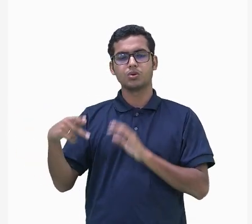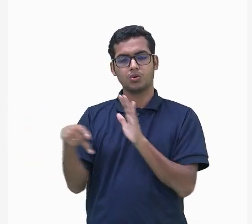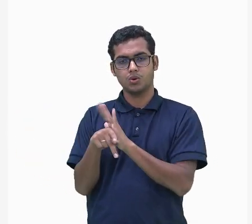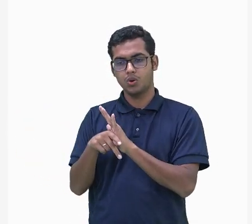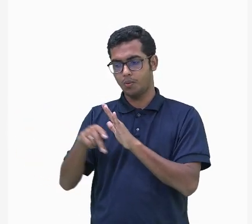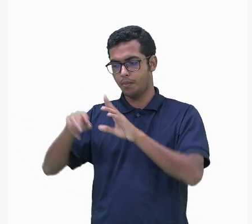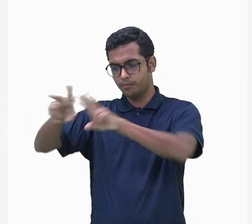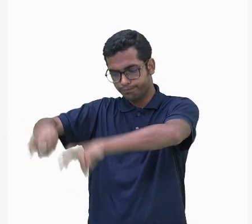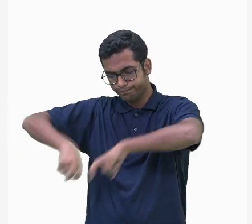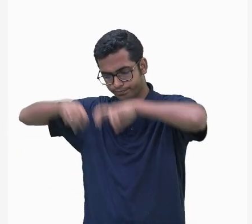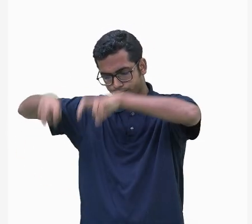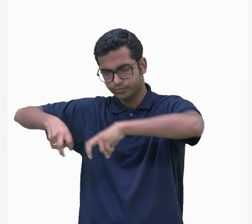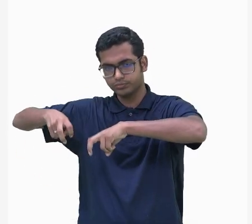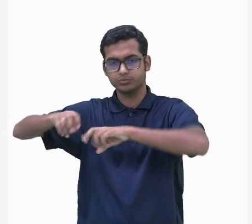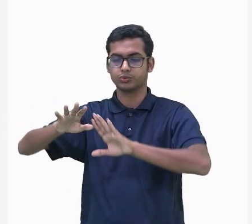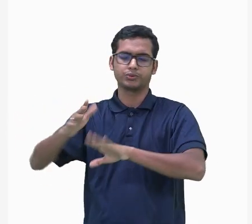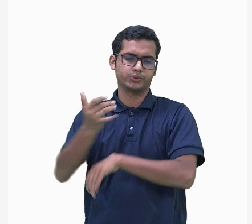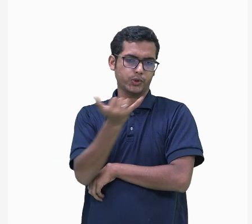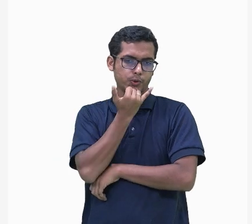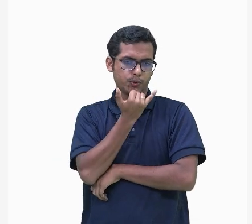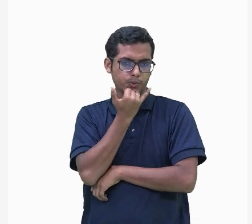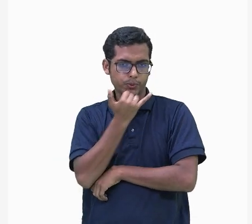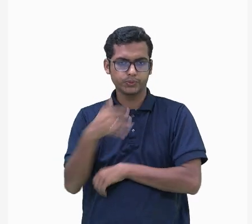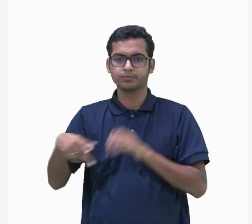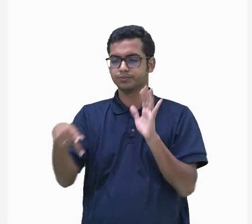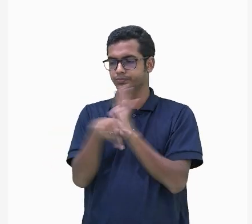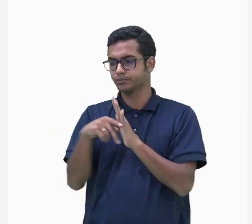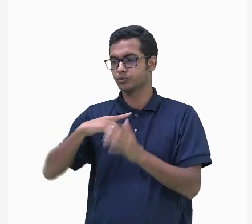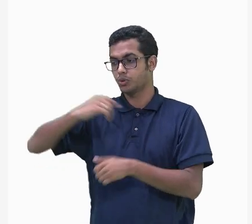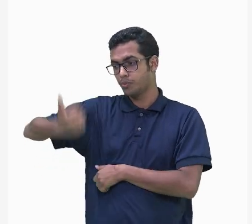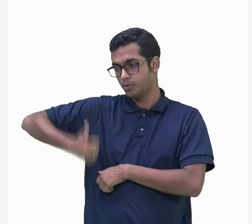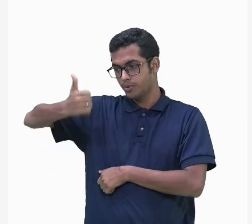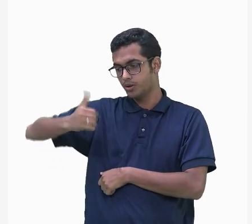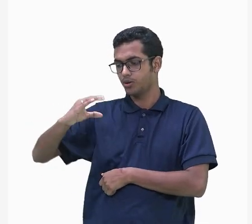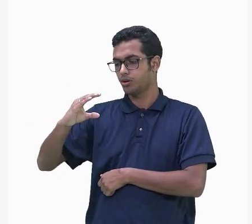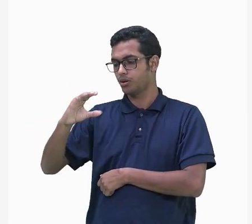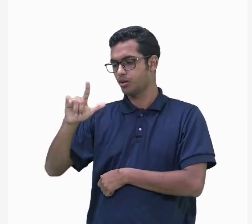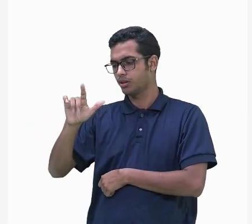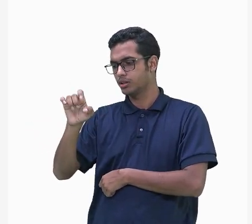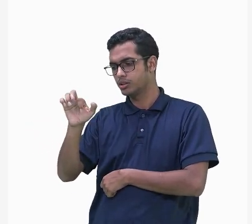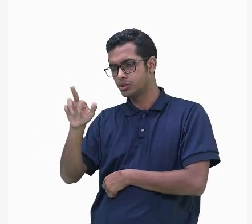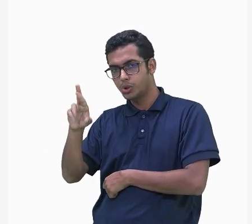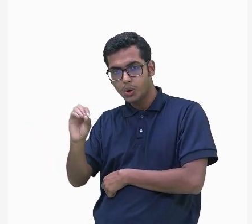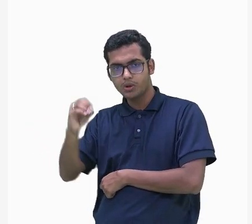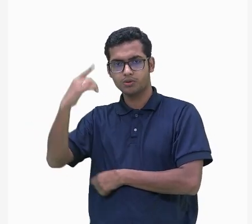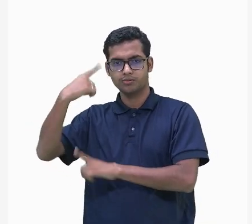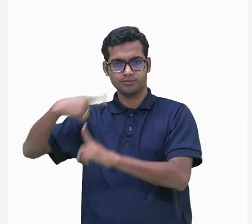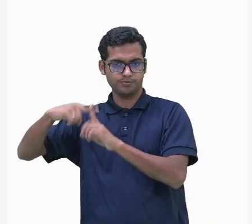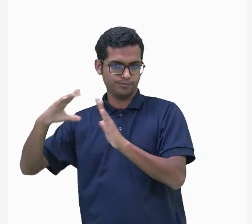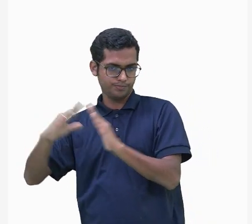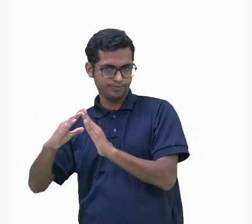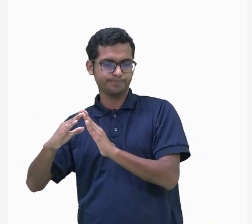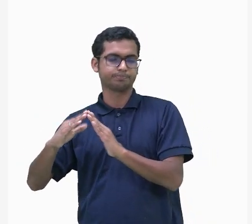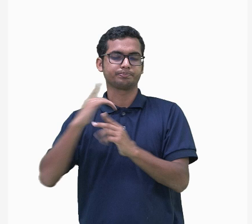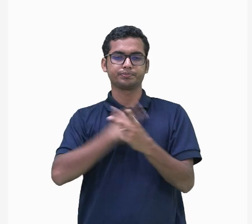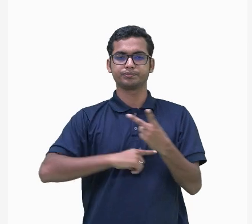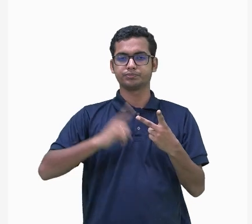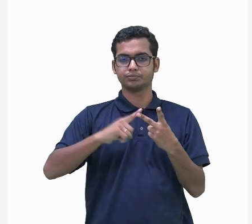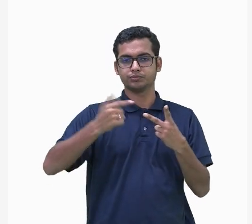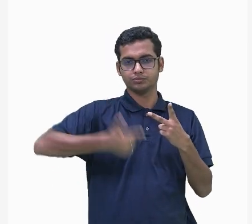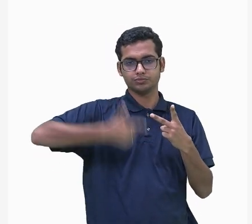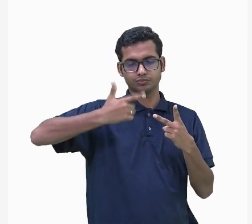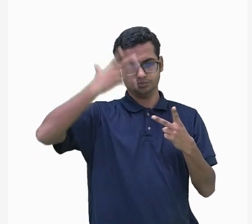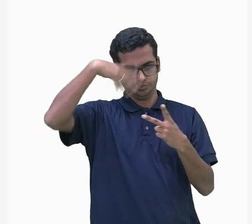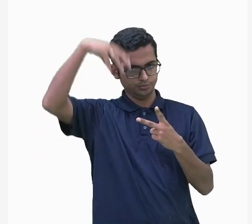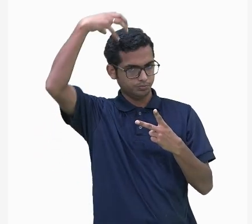camponeses, ou melhor, o primeiro estado era o clero, perdão, gente. O segundo estado era a nobreza. E o terceiro estado